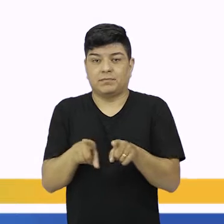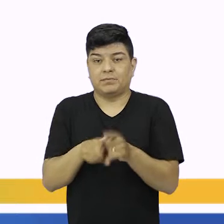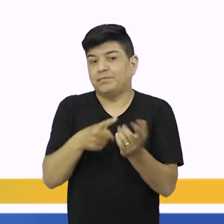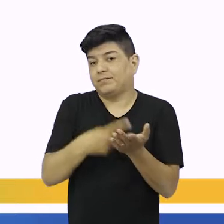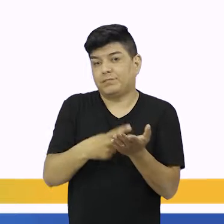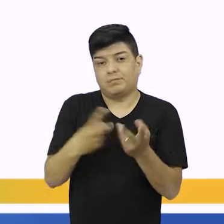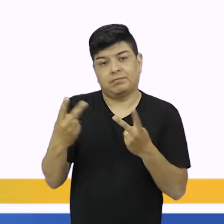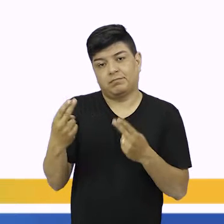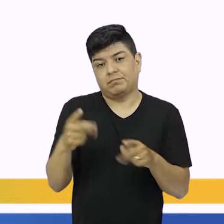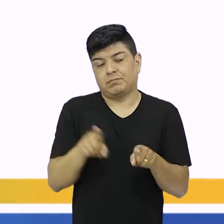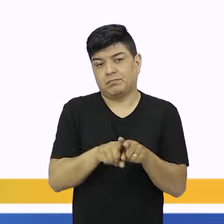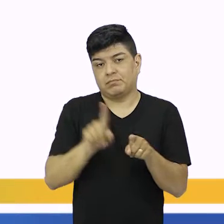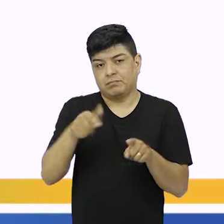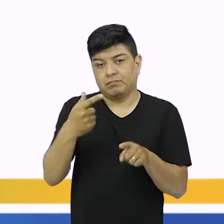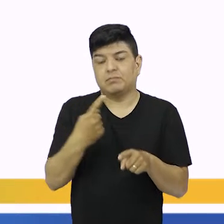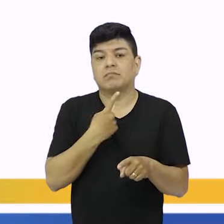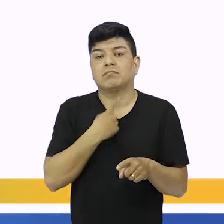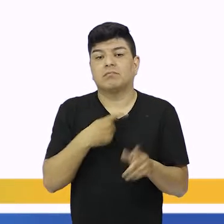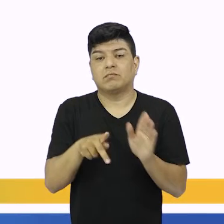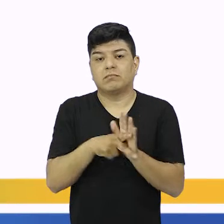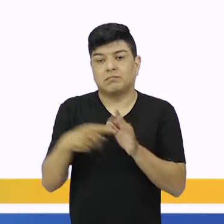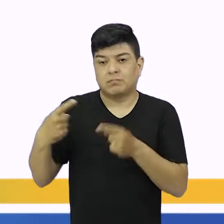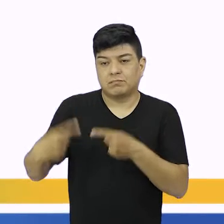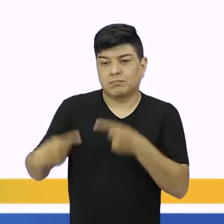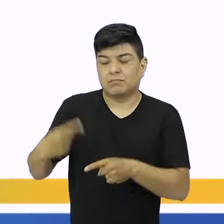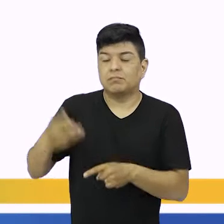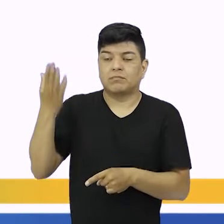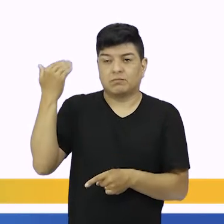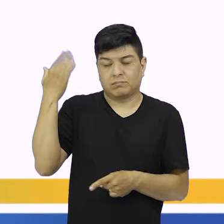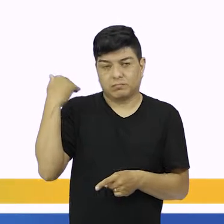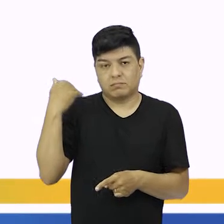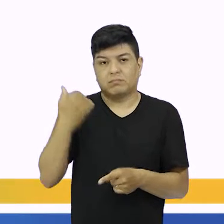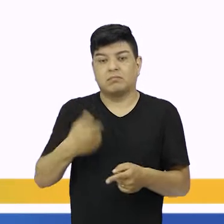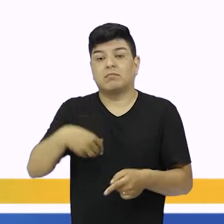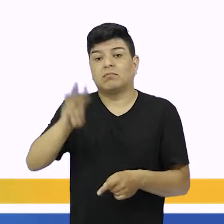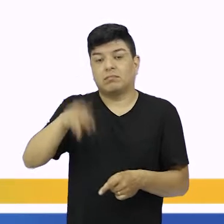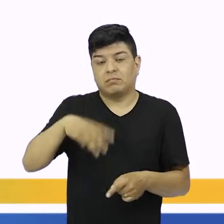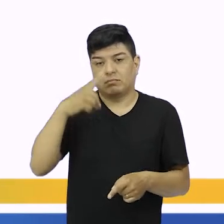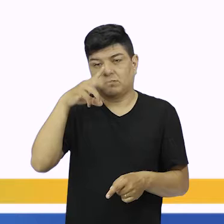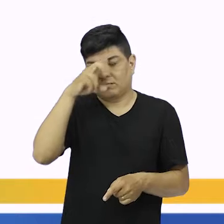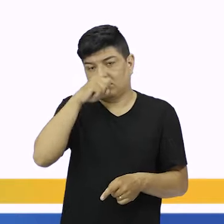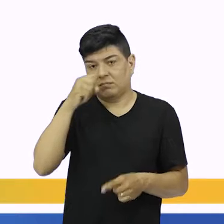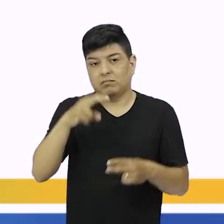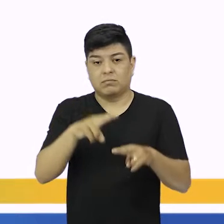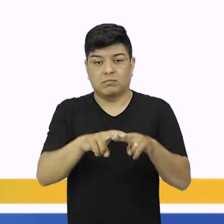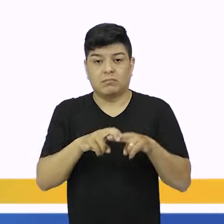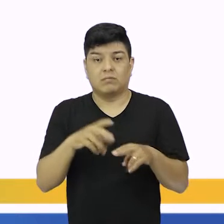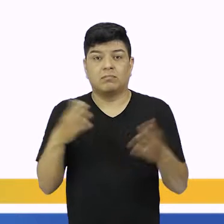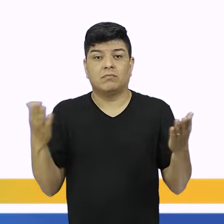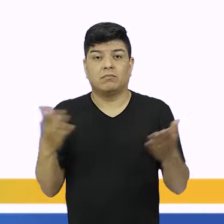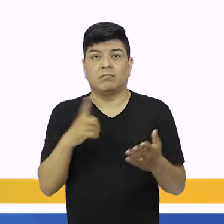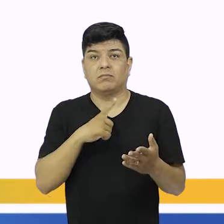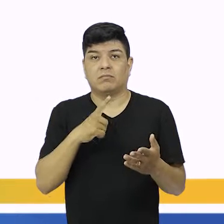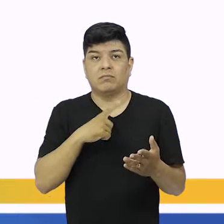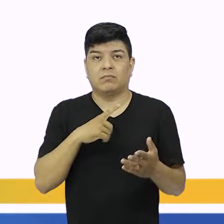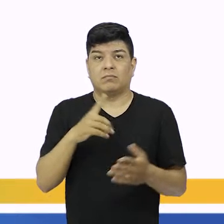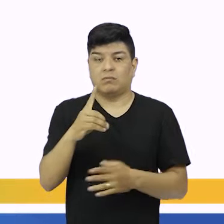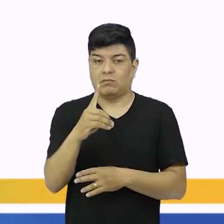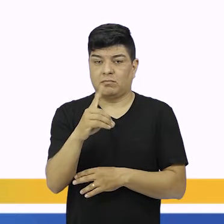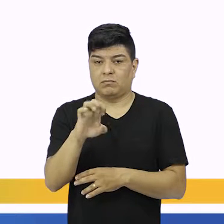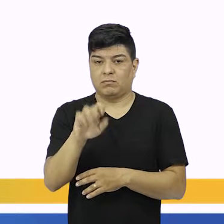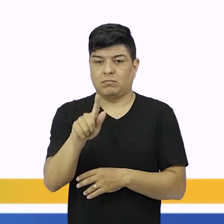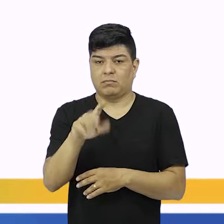acordo com as intenções dos políticos da época, né, de quem estava no poder. Tanto que a gente tem aí o termo degola, que